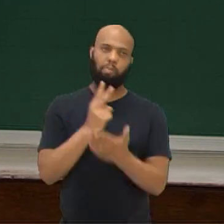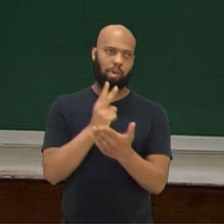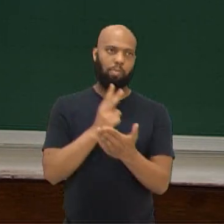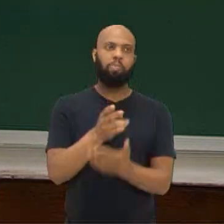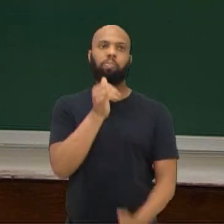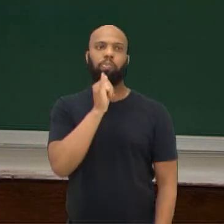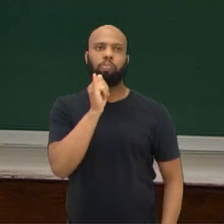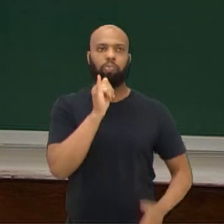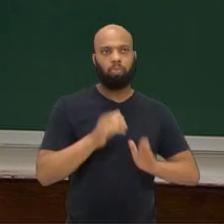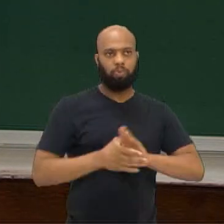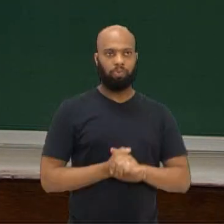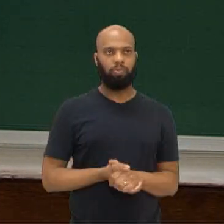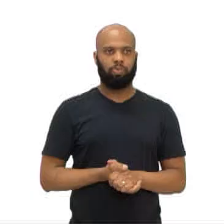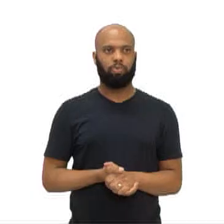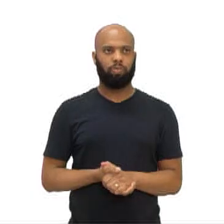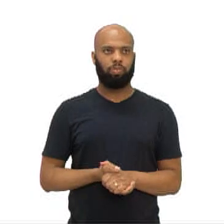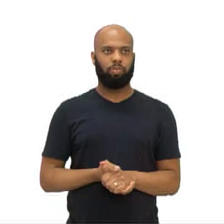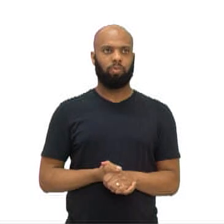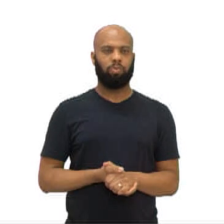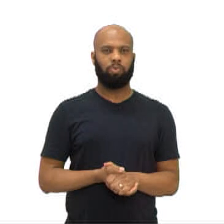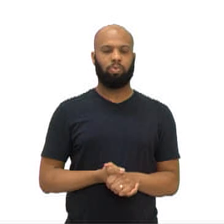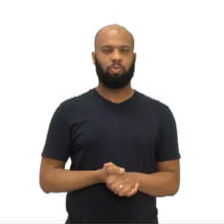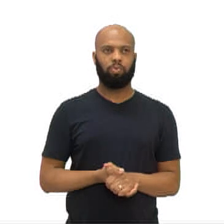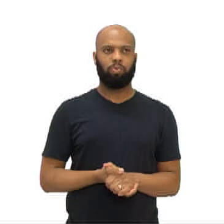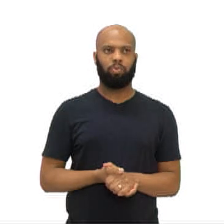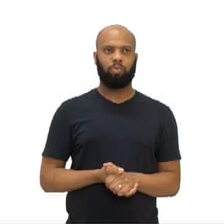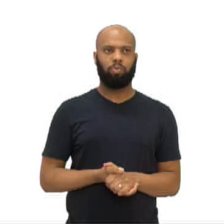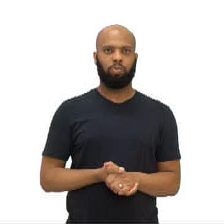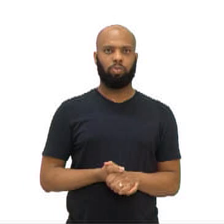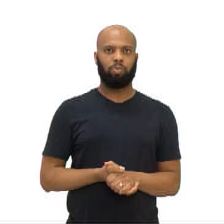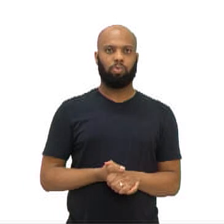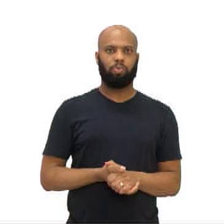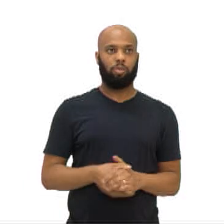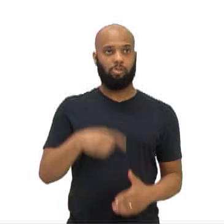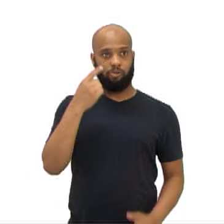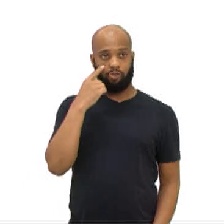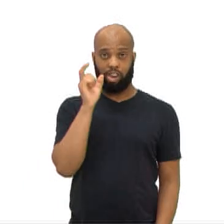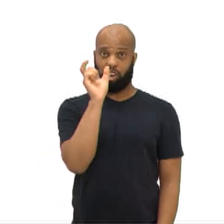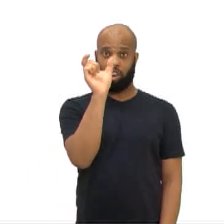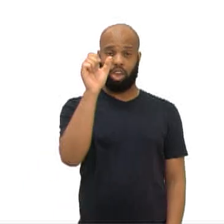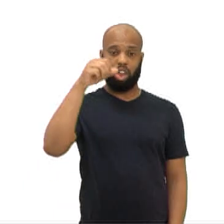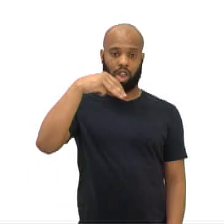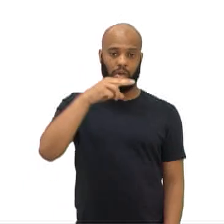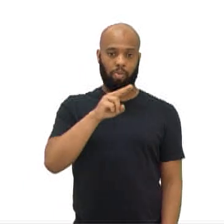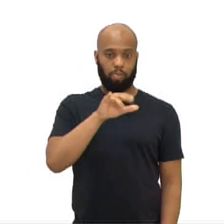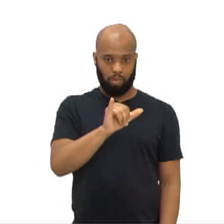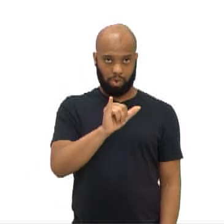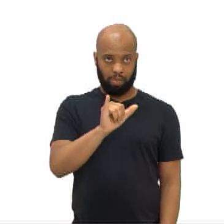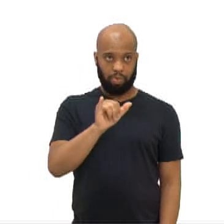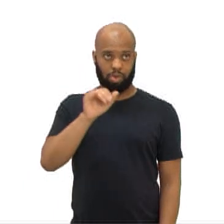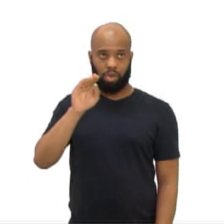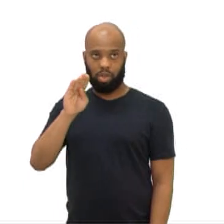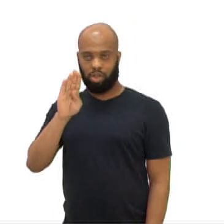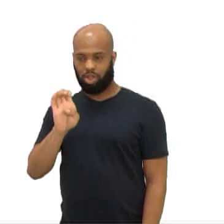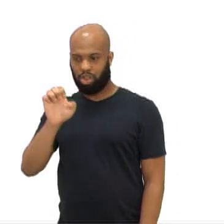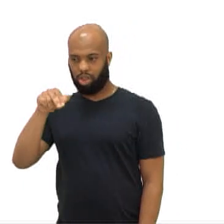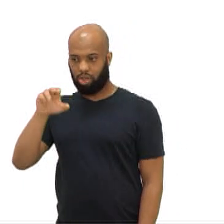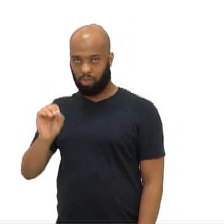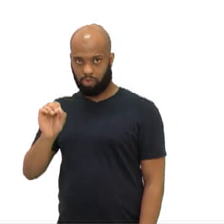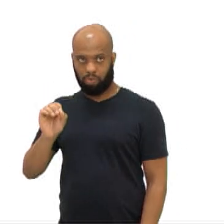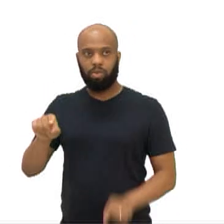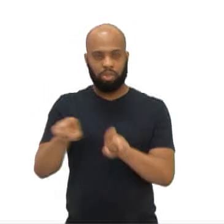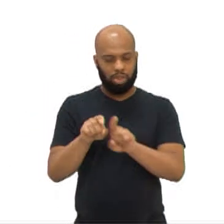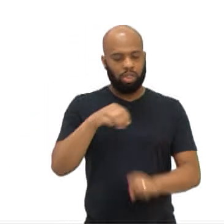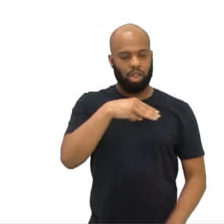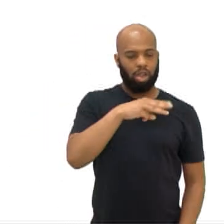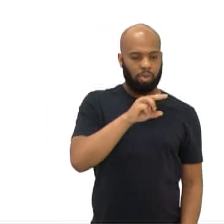exemplo, muy bueno, muy buena. Estão vendo? O muy entra antes de masculino e feminino.